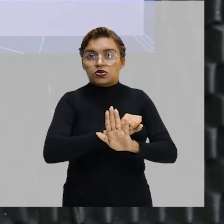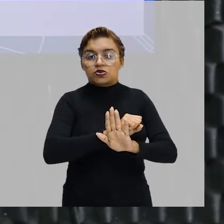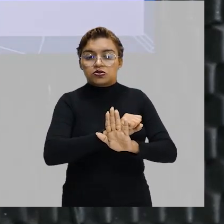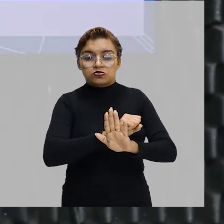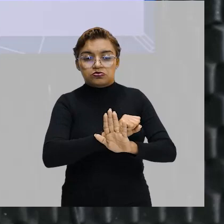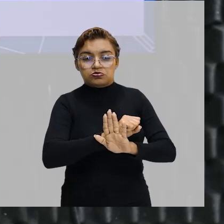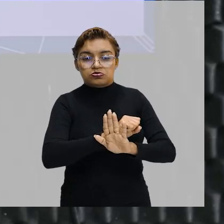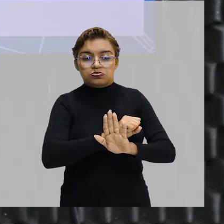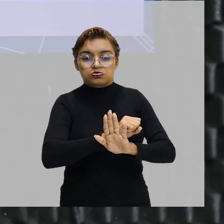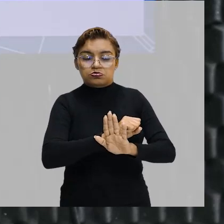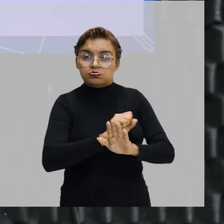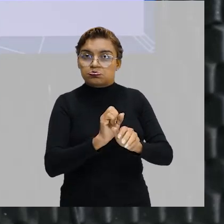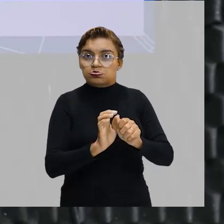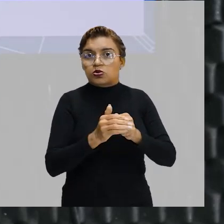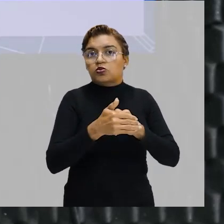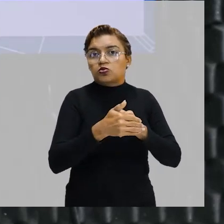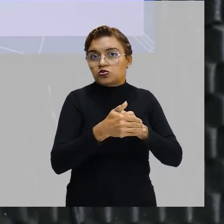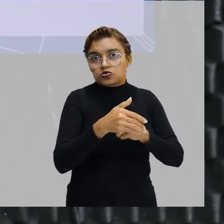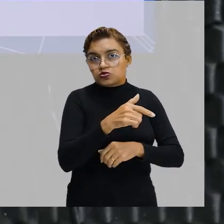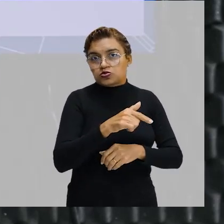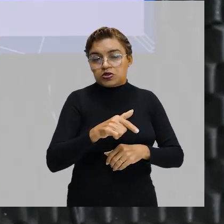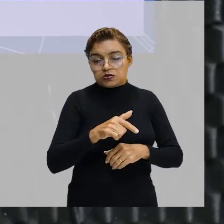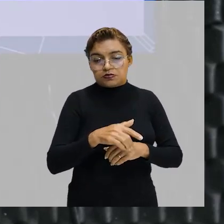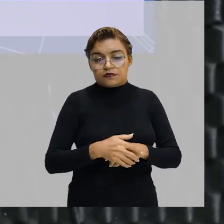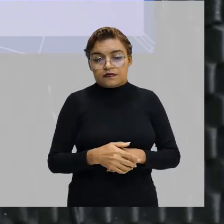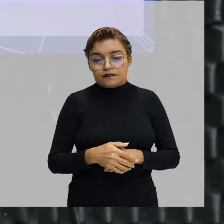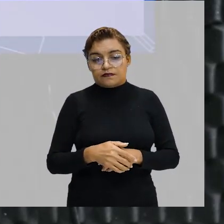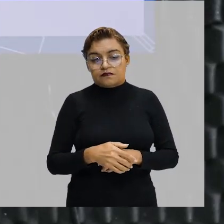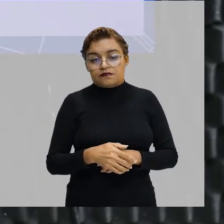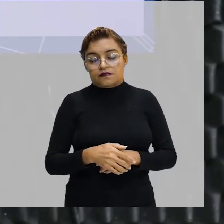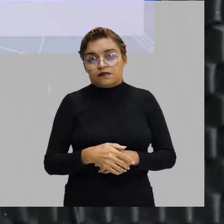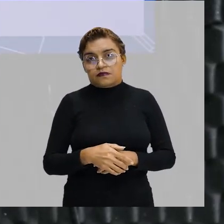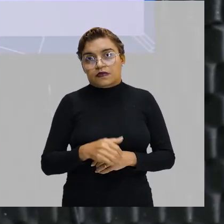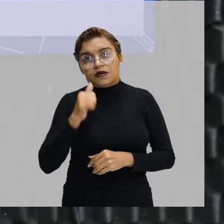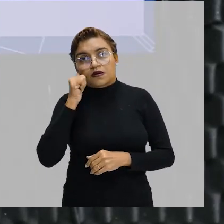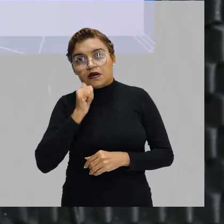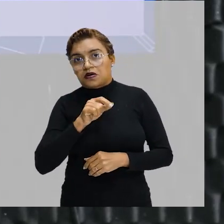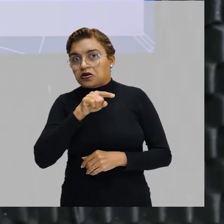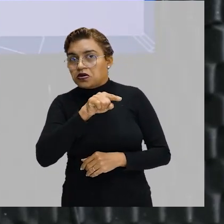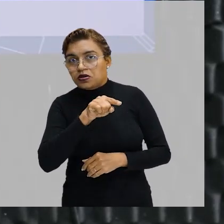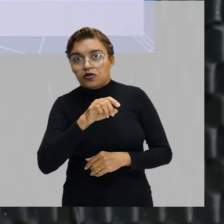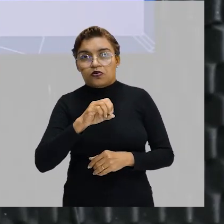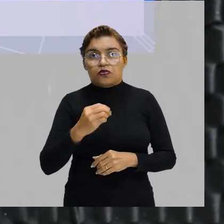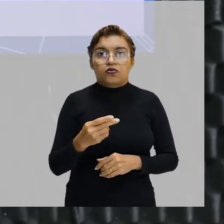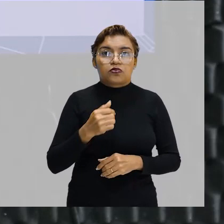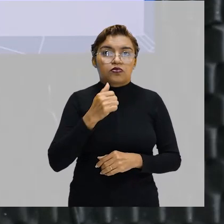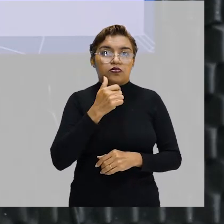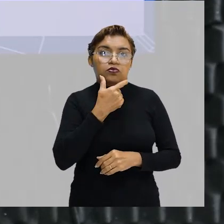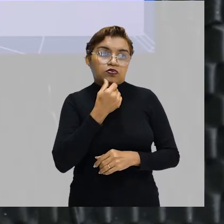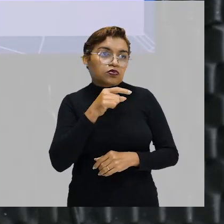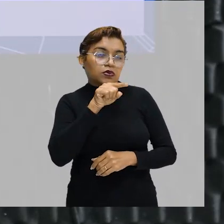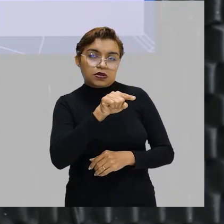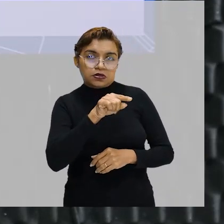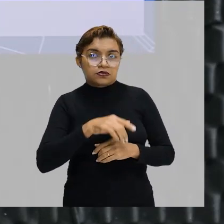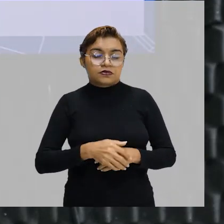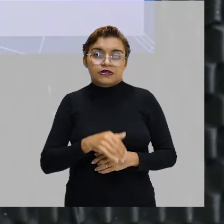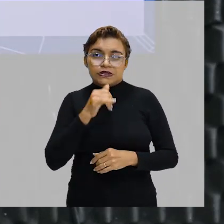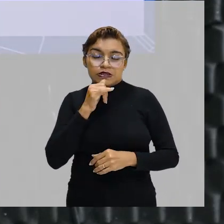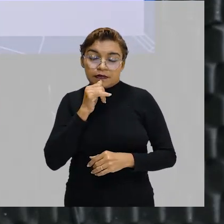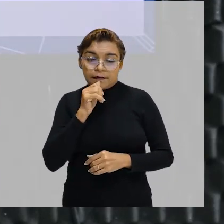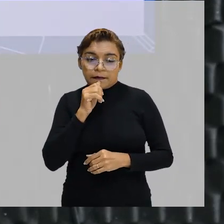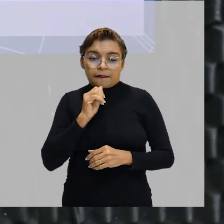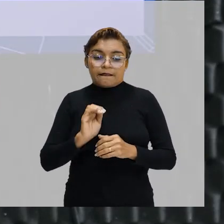Sempre irá trabalhar. Quem? Ele ou ela. Tá certo? Então, eu tenho aqui um sujeito oculto. Ele